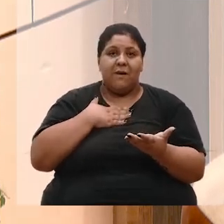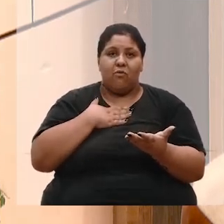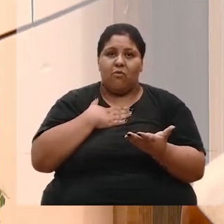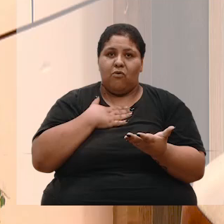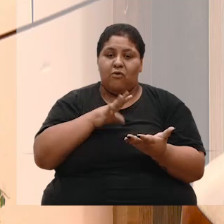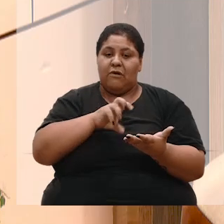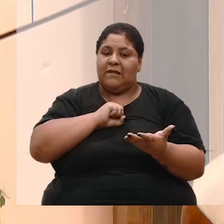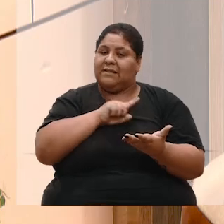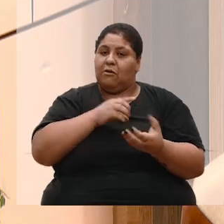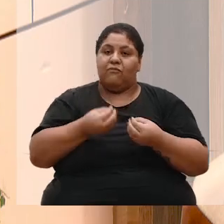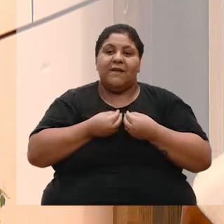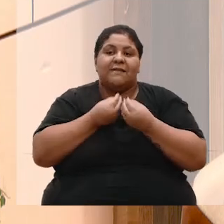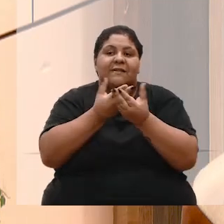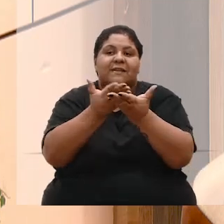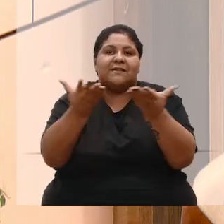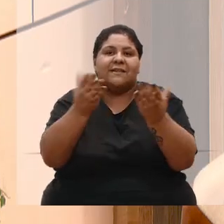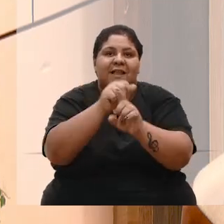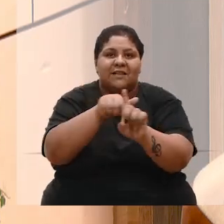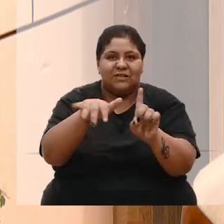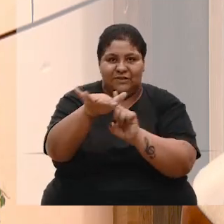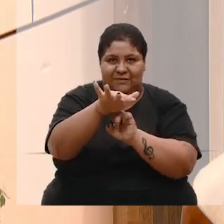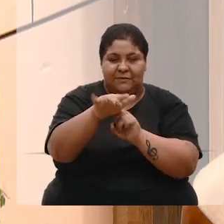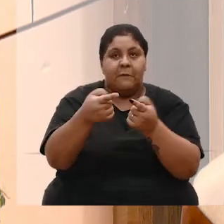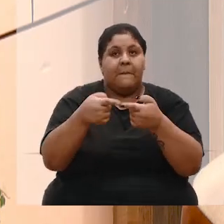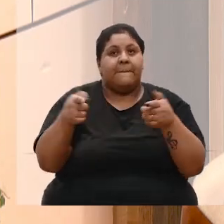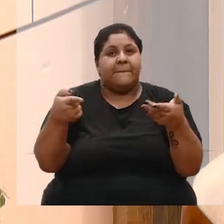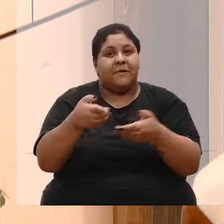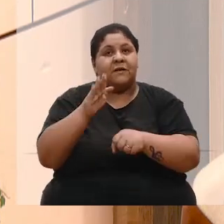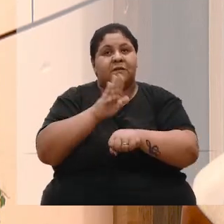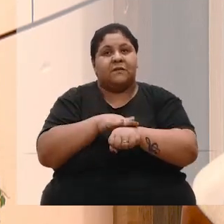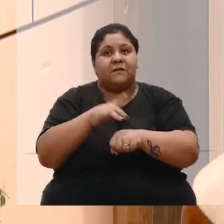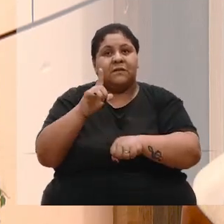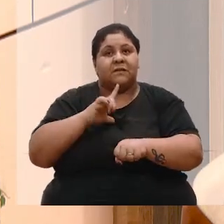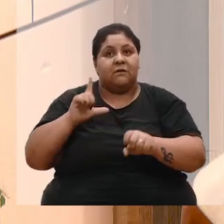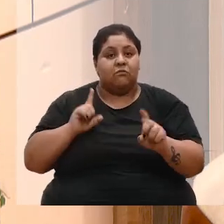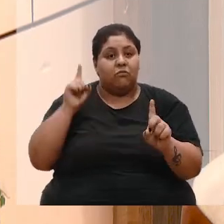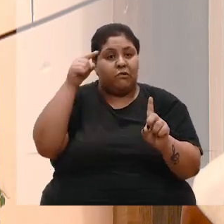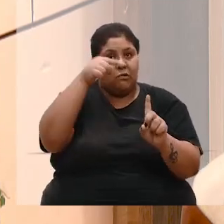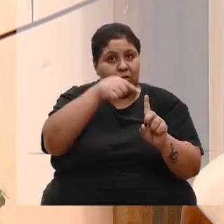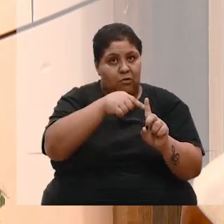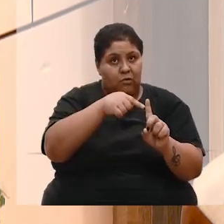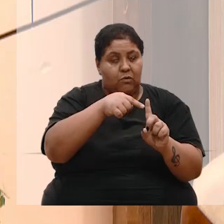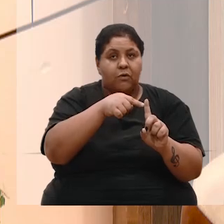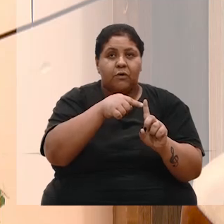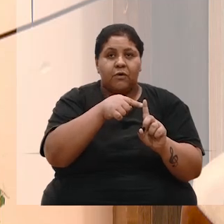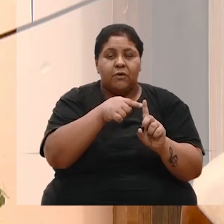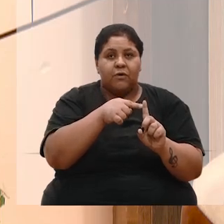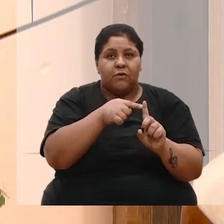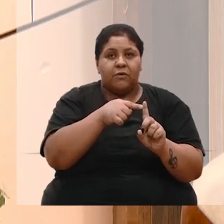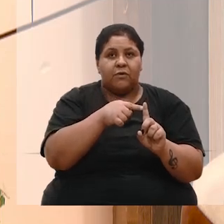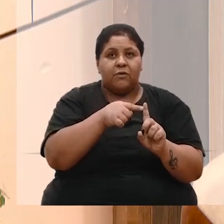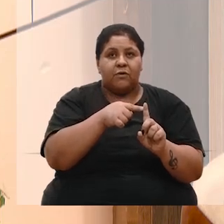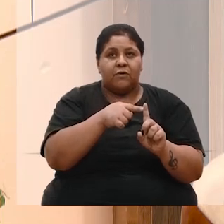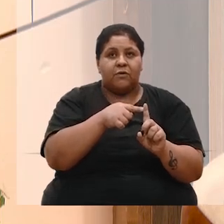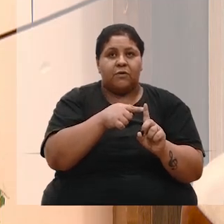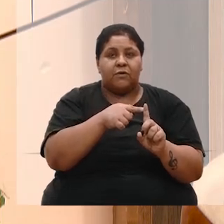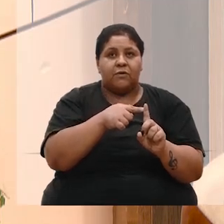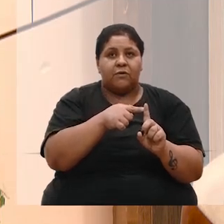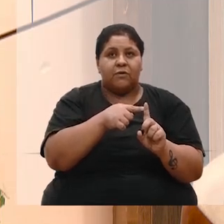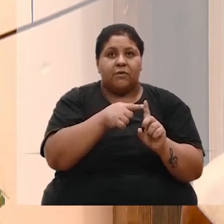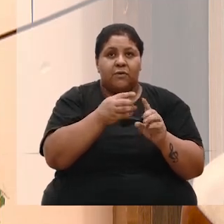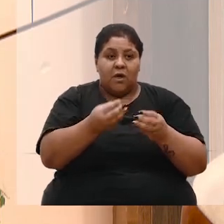ser da sociedade. Só que neste momento nós temos uma meta, como tu bem trouxe, que é uma sede para a ONG